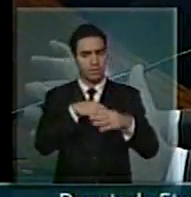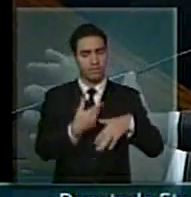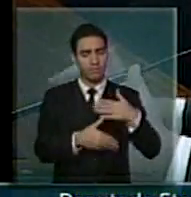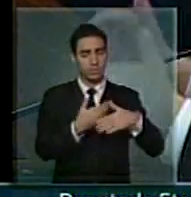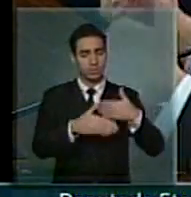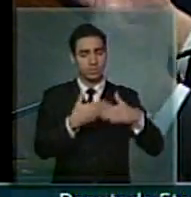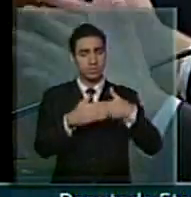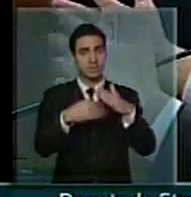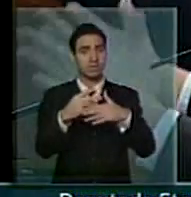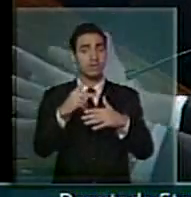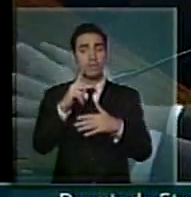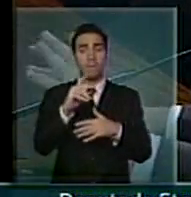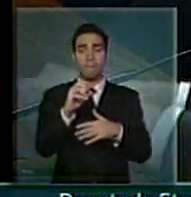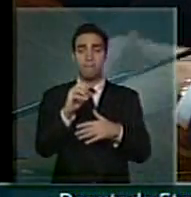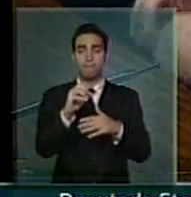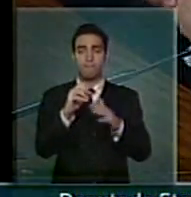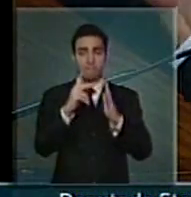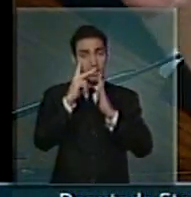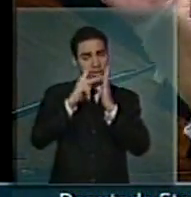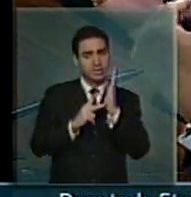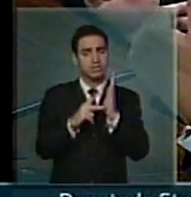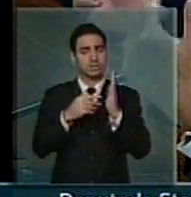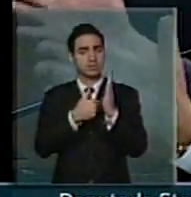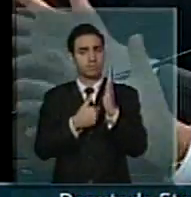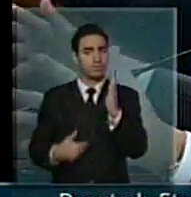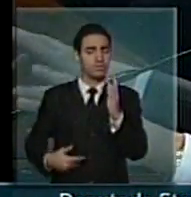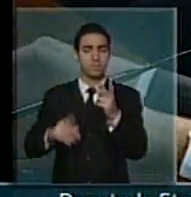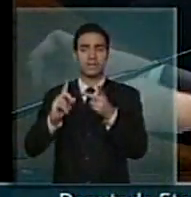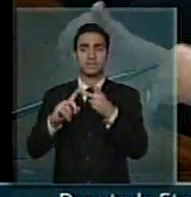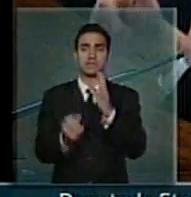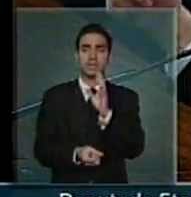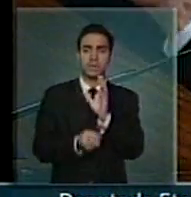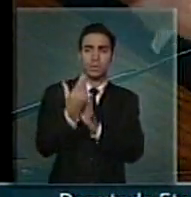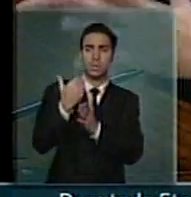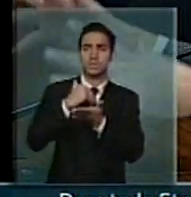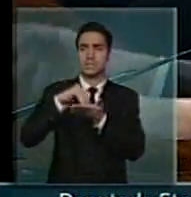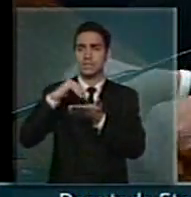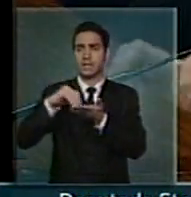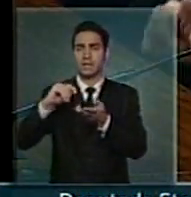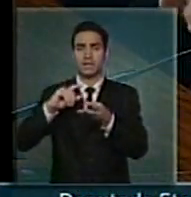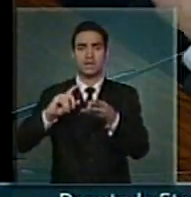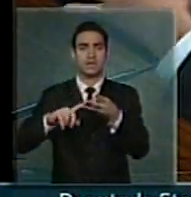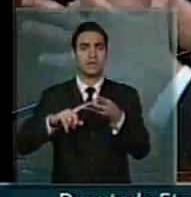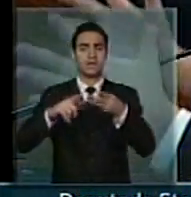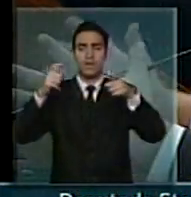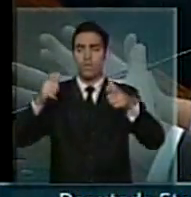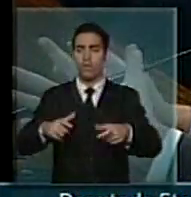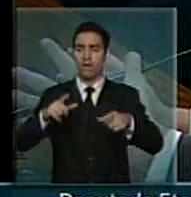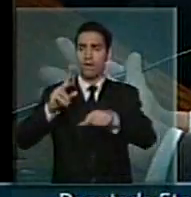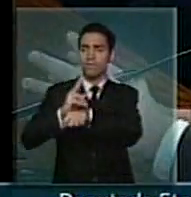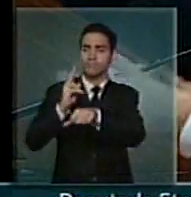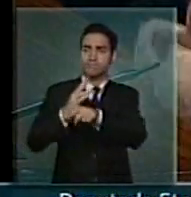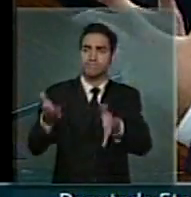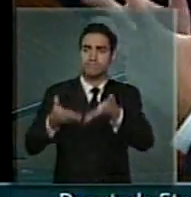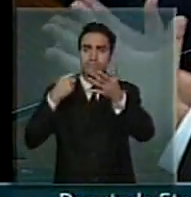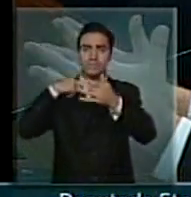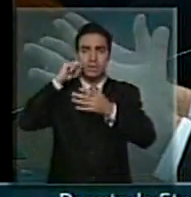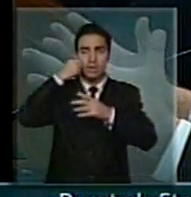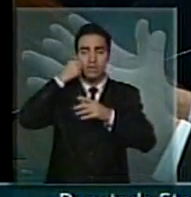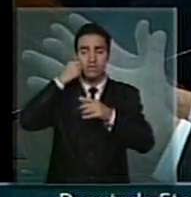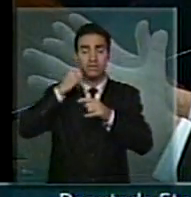evolução das políticas públicas, das criações de secretarias, de departamentos e etc.,